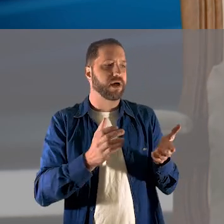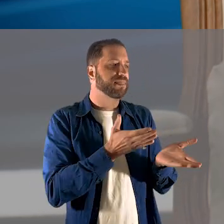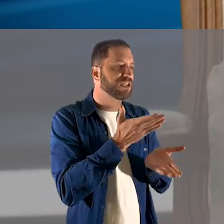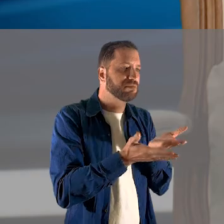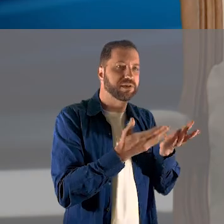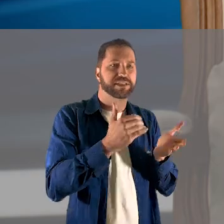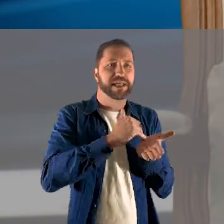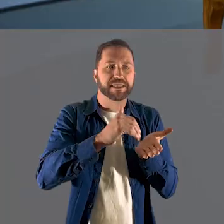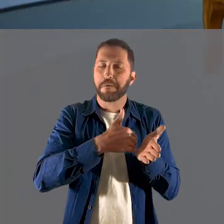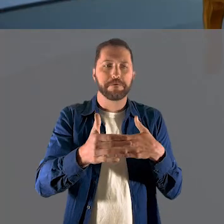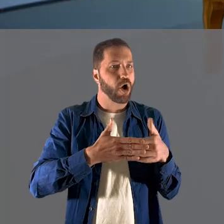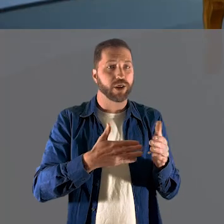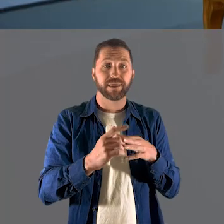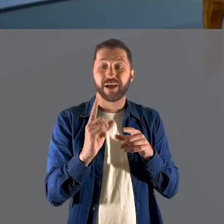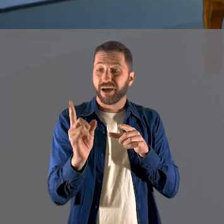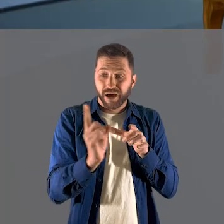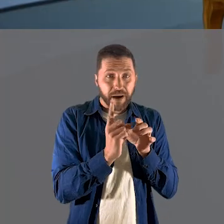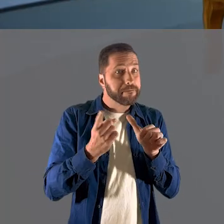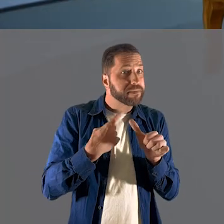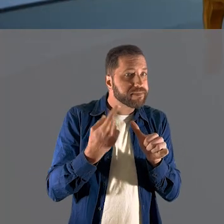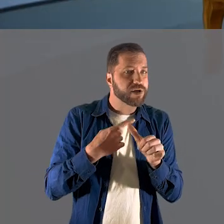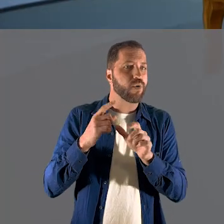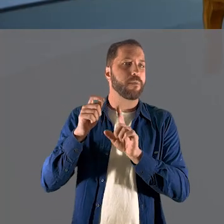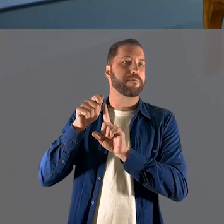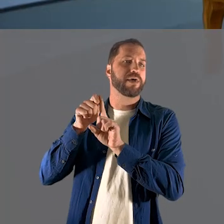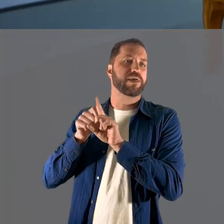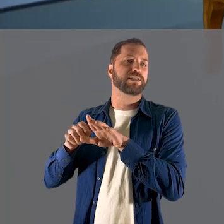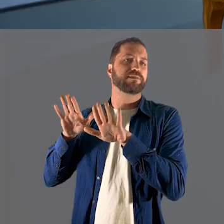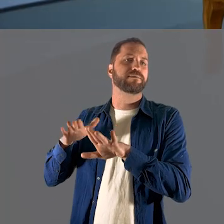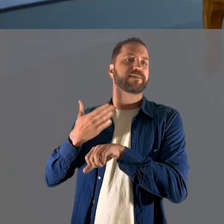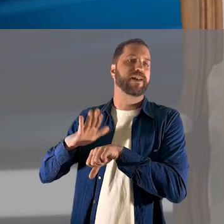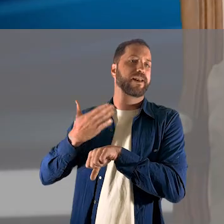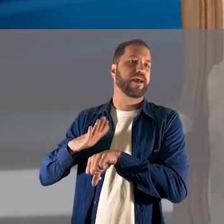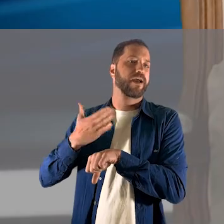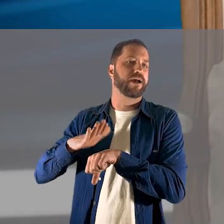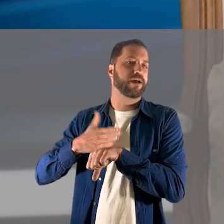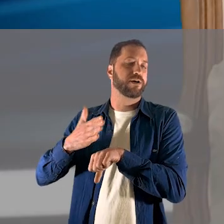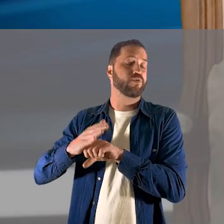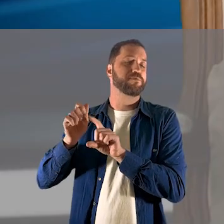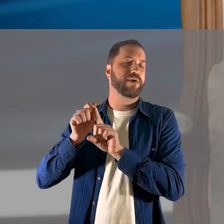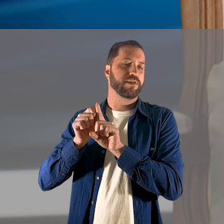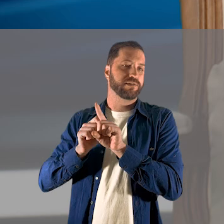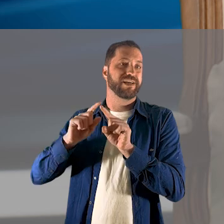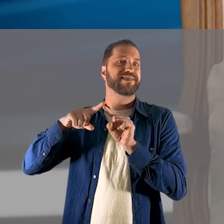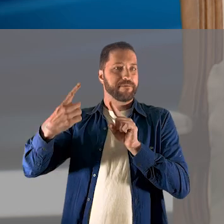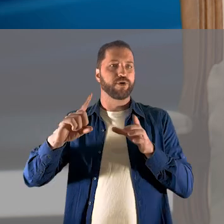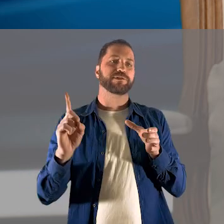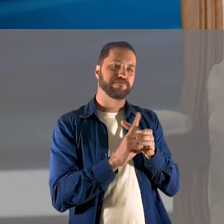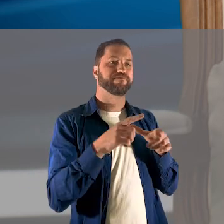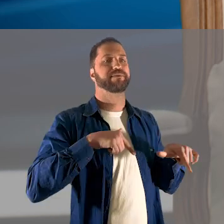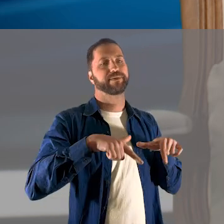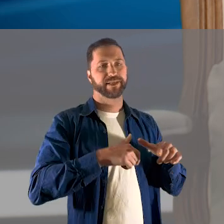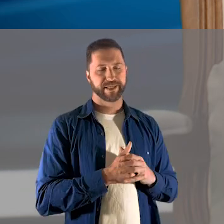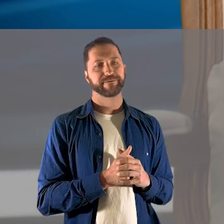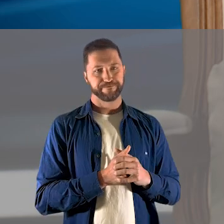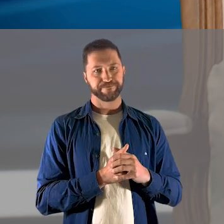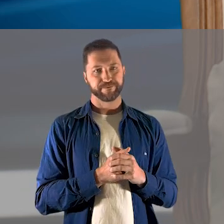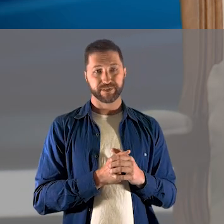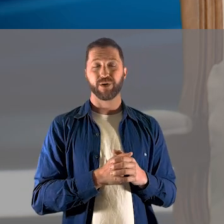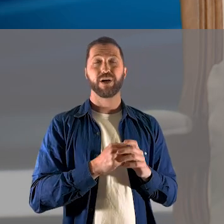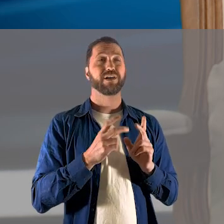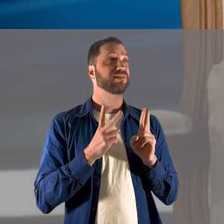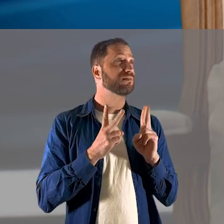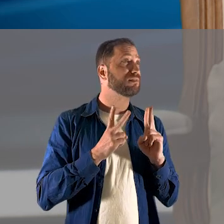as massagistas elas ficam um mês em treinamento e faz parte do processo de Treinamento integração da nossa empresa